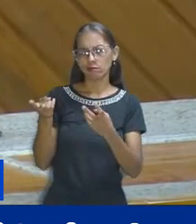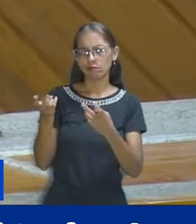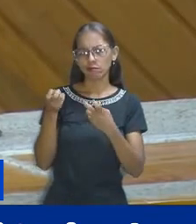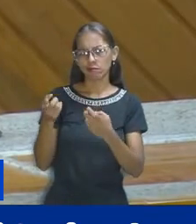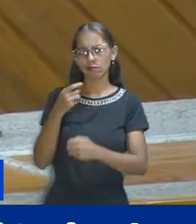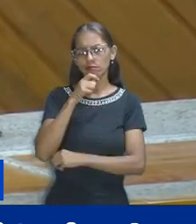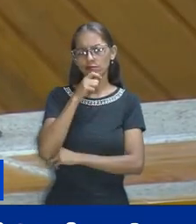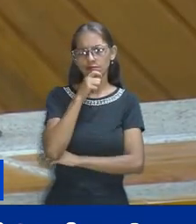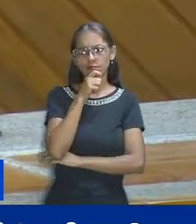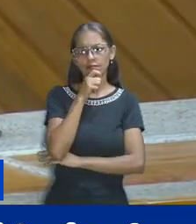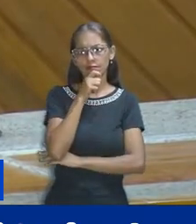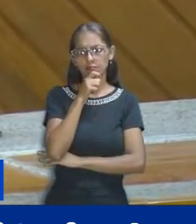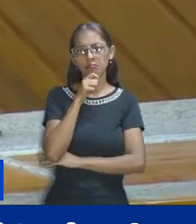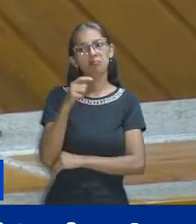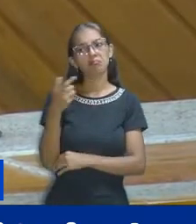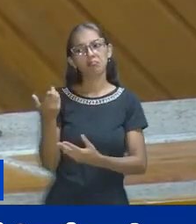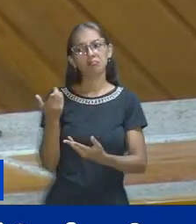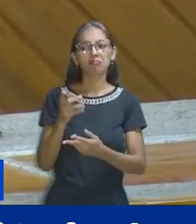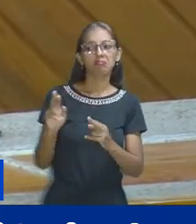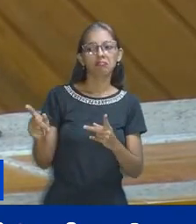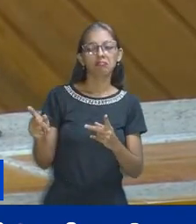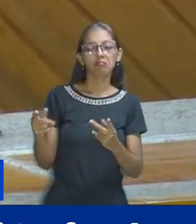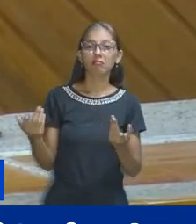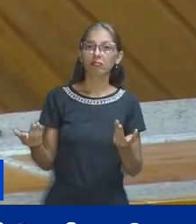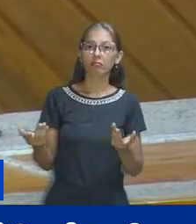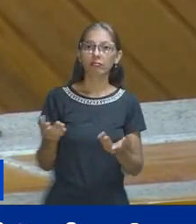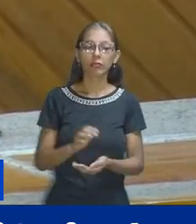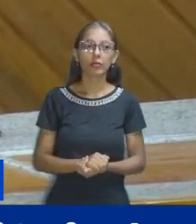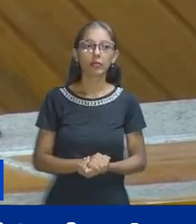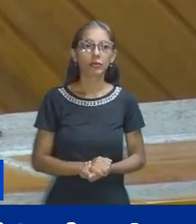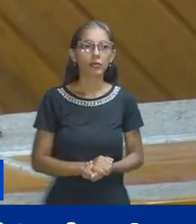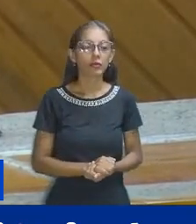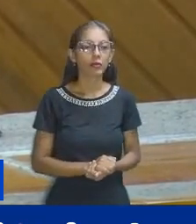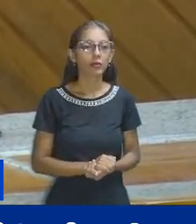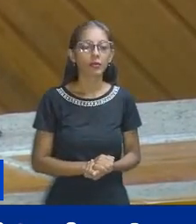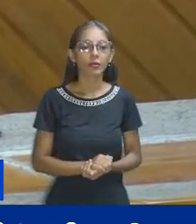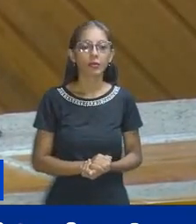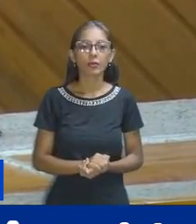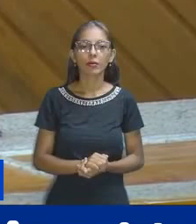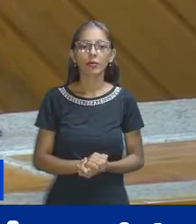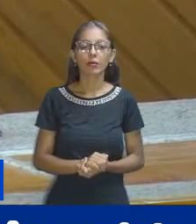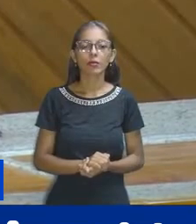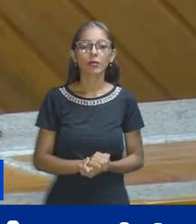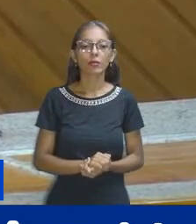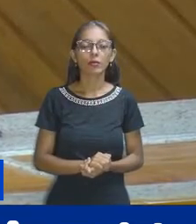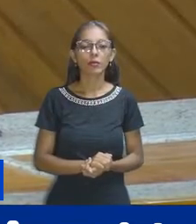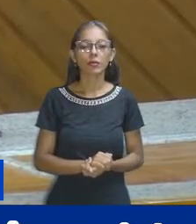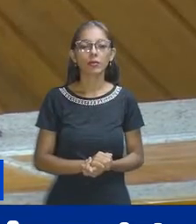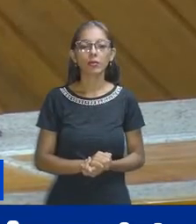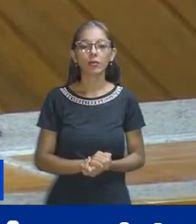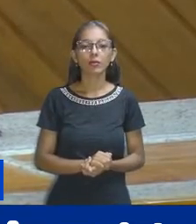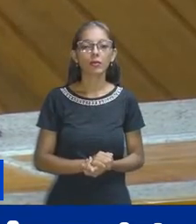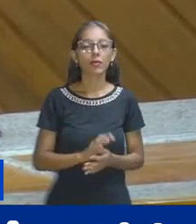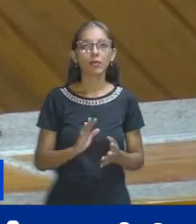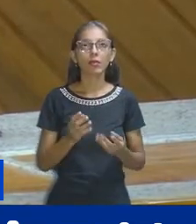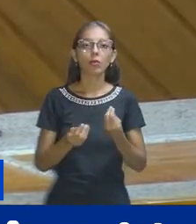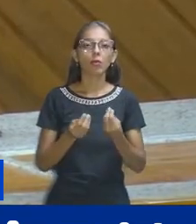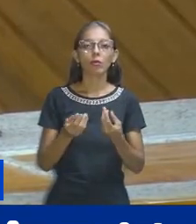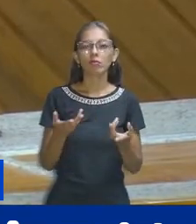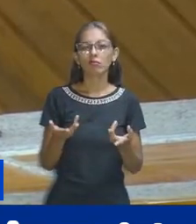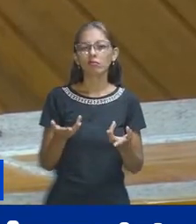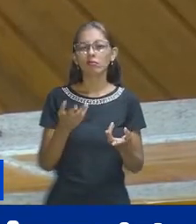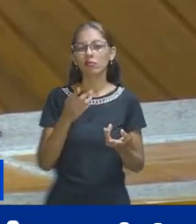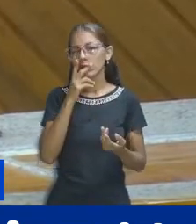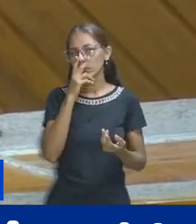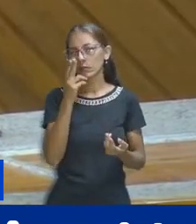é? Se nós tivéssemos já, e aí é uma ponderação lateral aqui, mas que também me